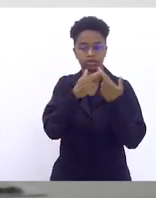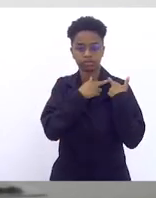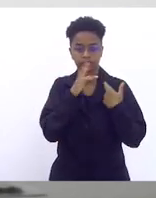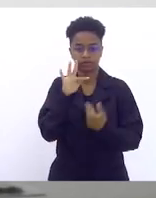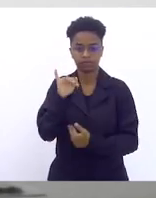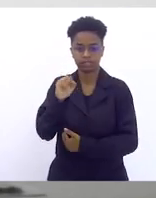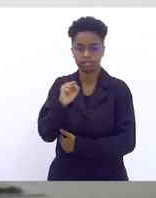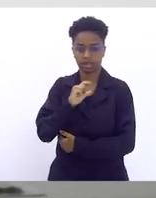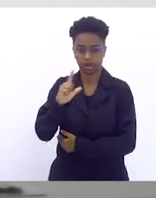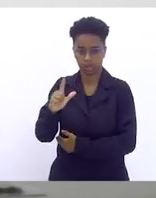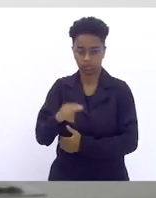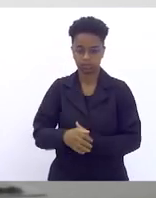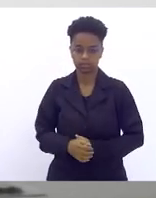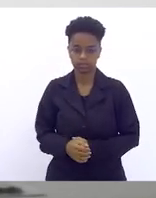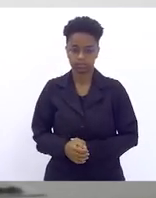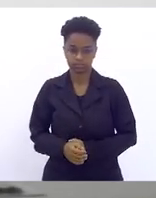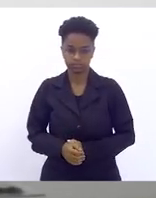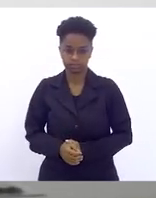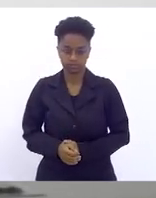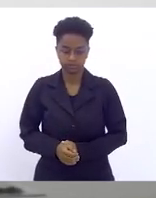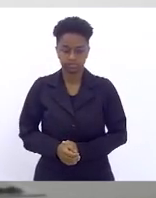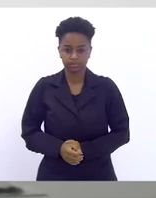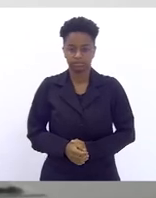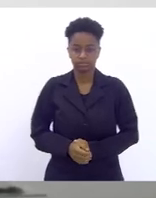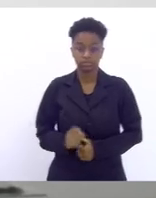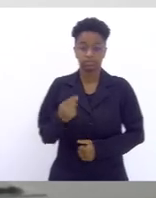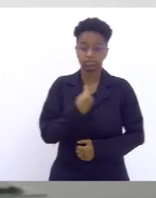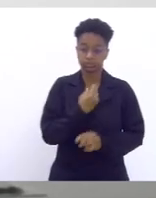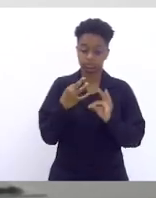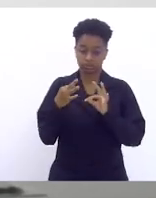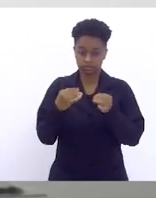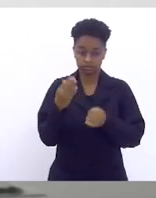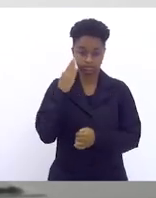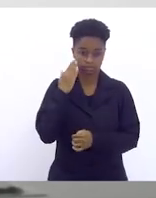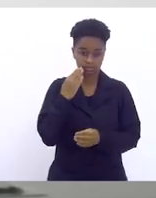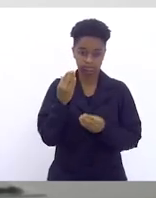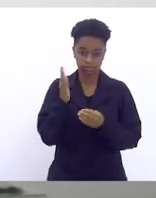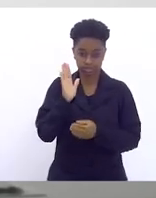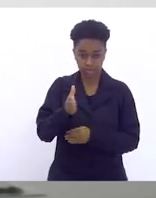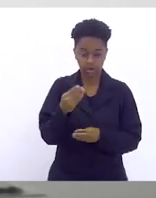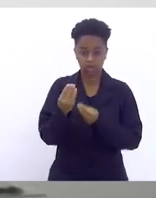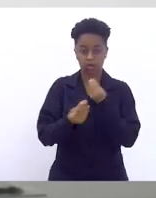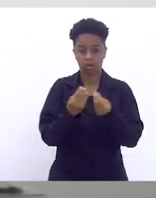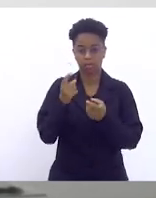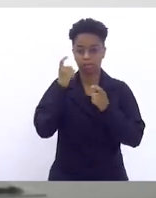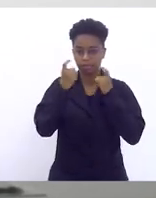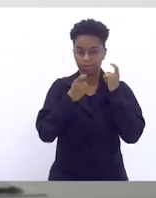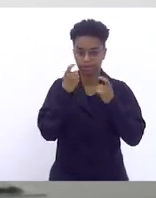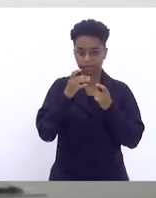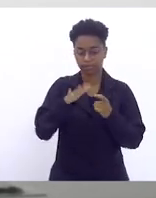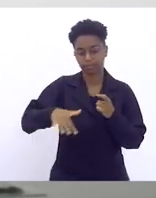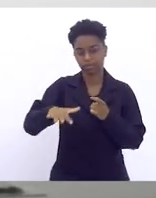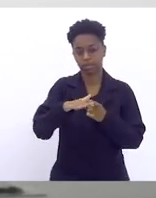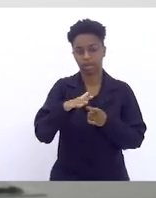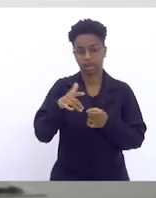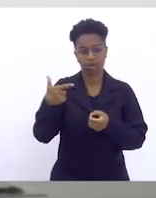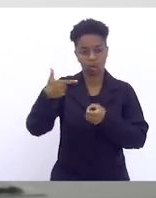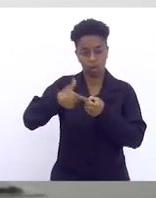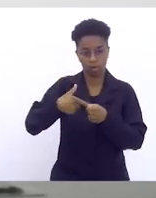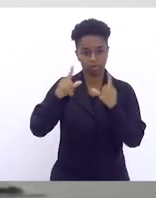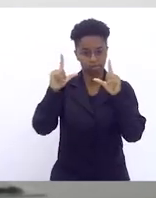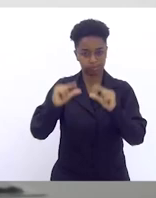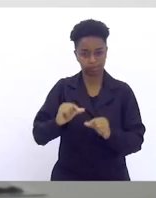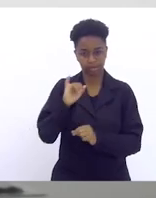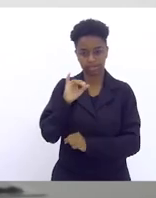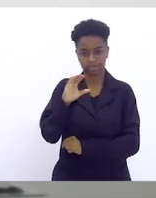todos já sabemos a preocupação com a redução do SMS dos combustíveis que isso é uma questão que precisa ser